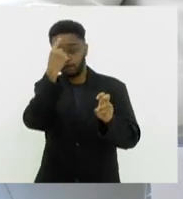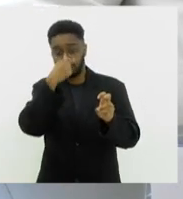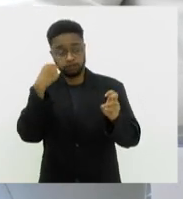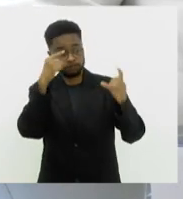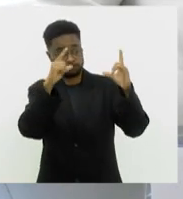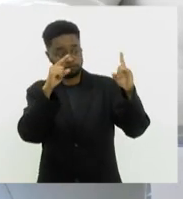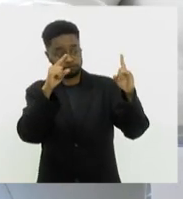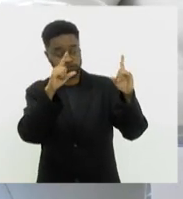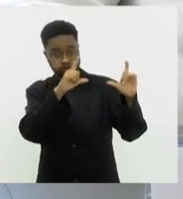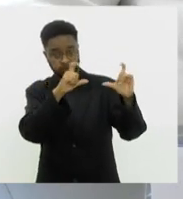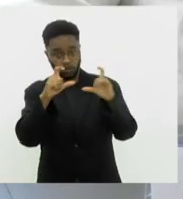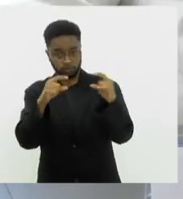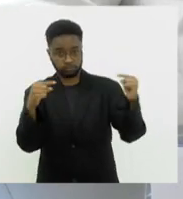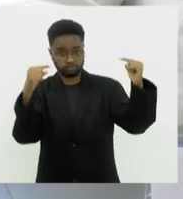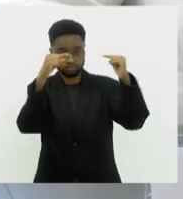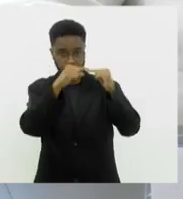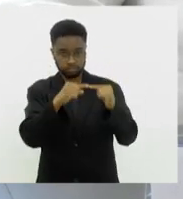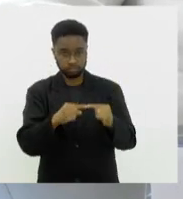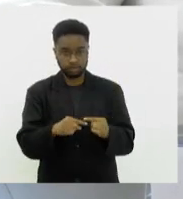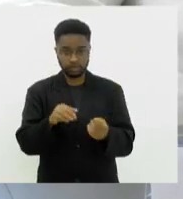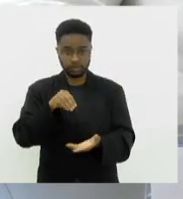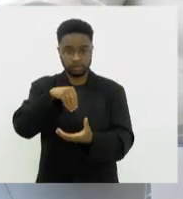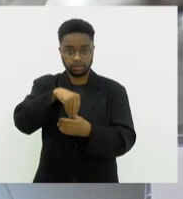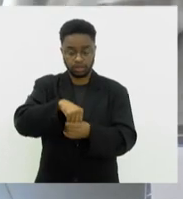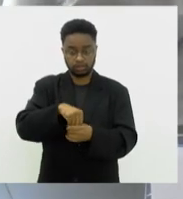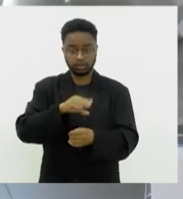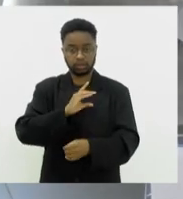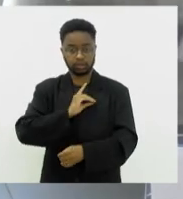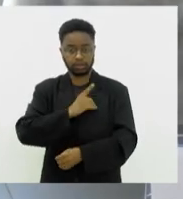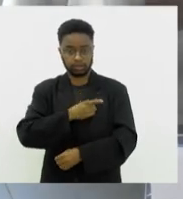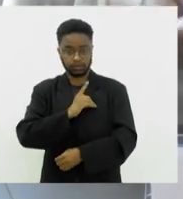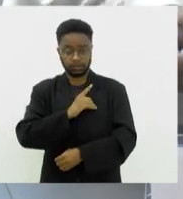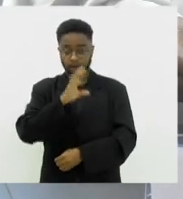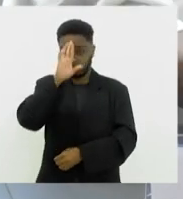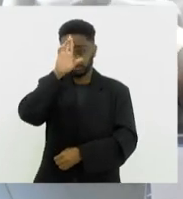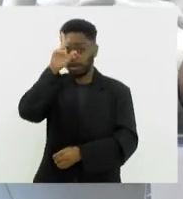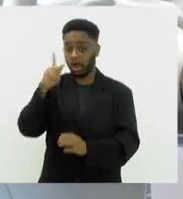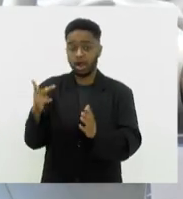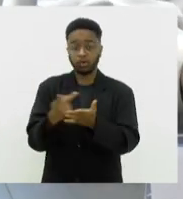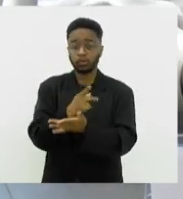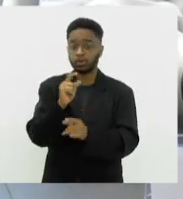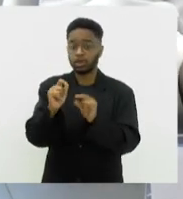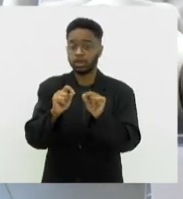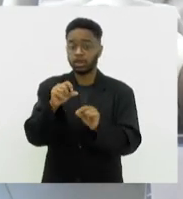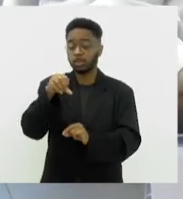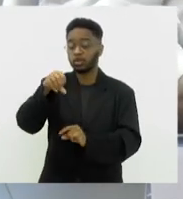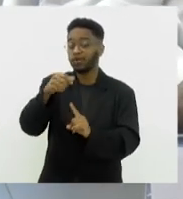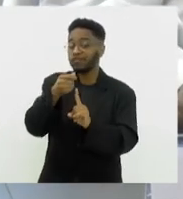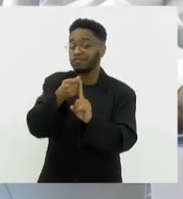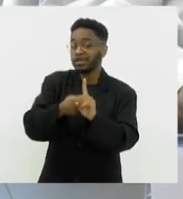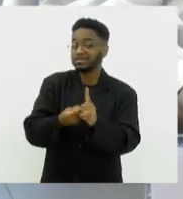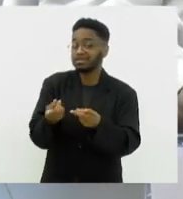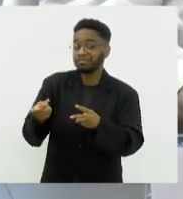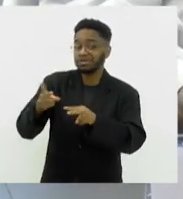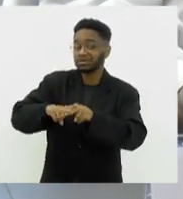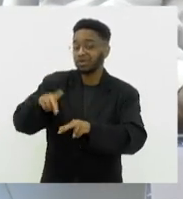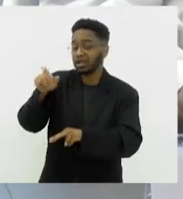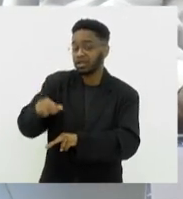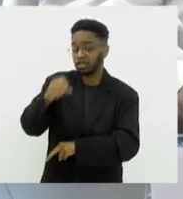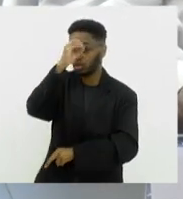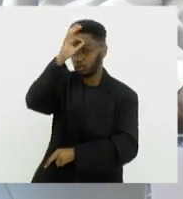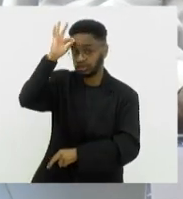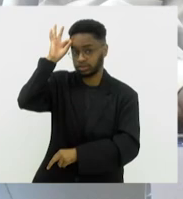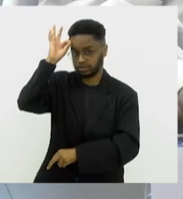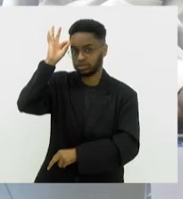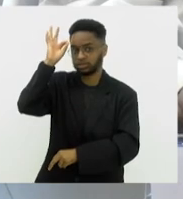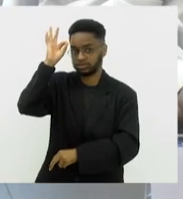fotografias em média esses equívocos resultaram em mais de 9 meses de prisão injusta